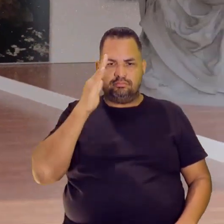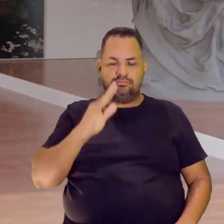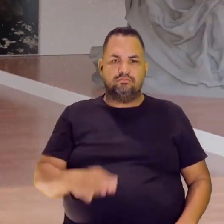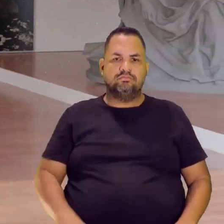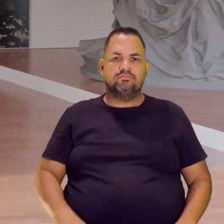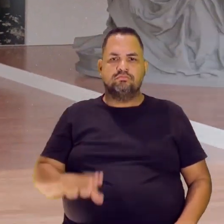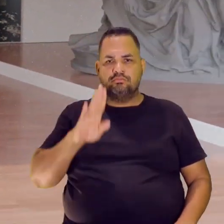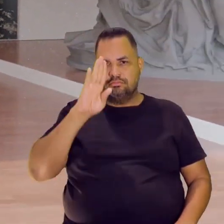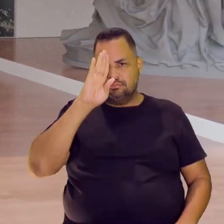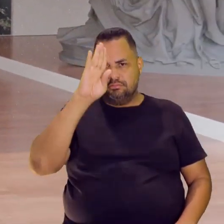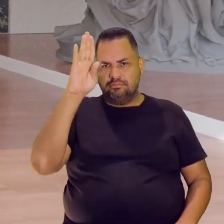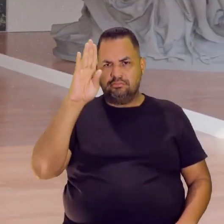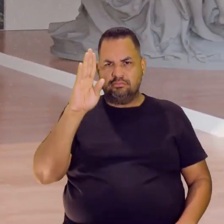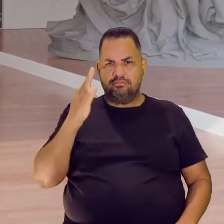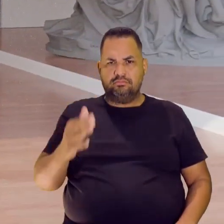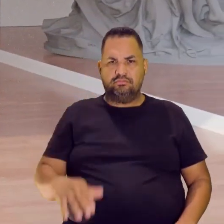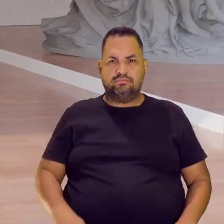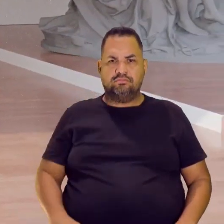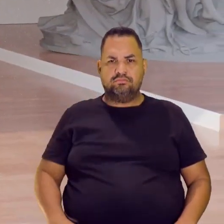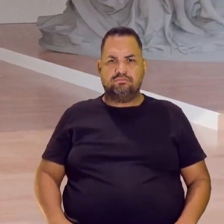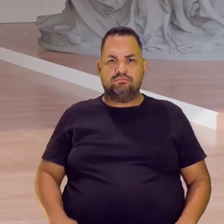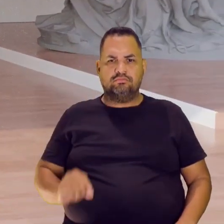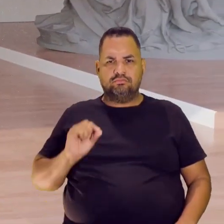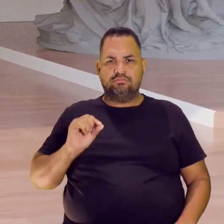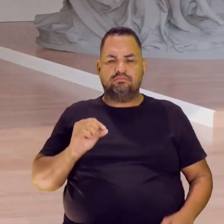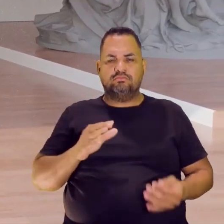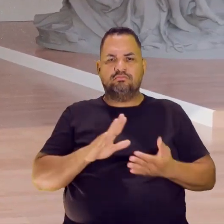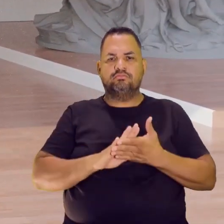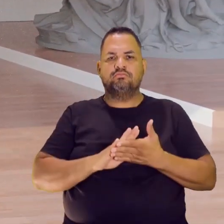principalmente a chegada da